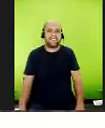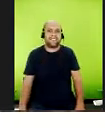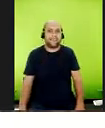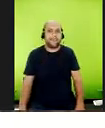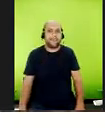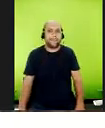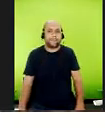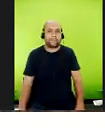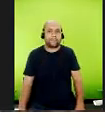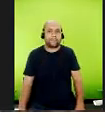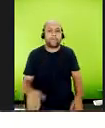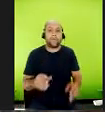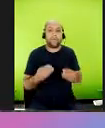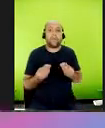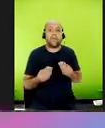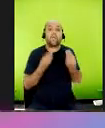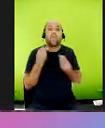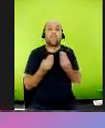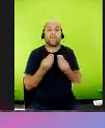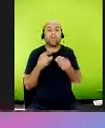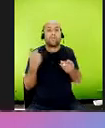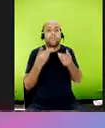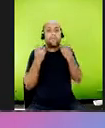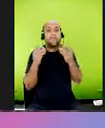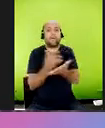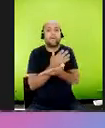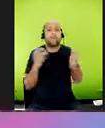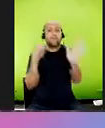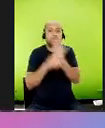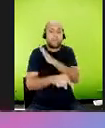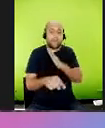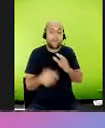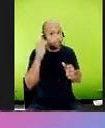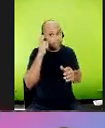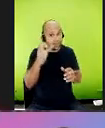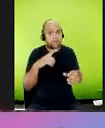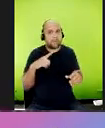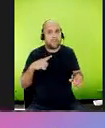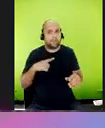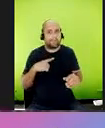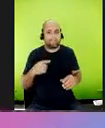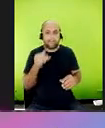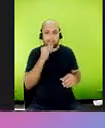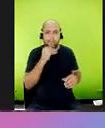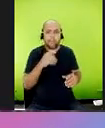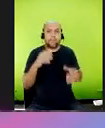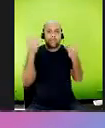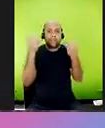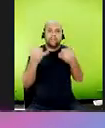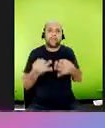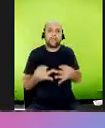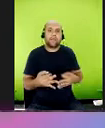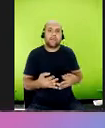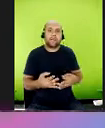o que que a gente o que que eu vi aqui algumas perguntas também bem interessante é para você falar um pouco da